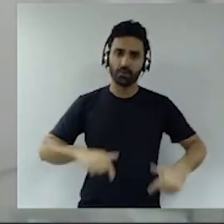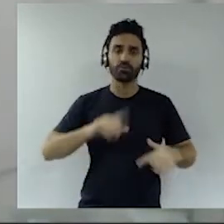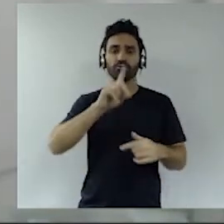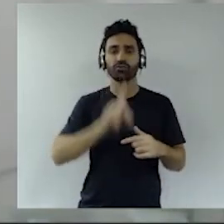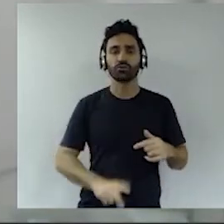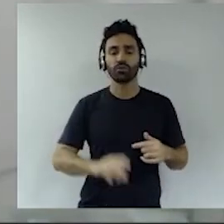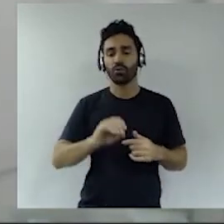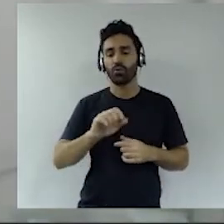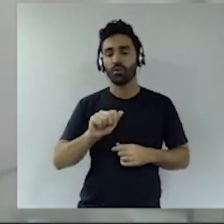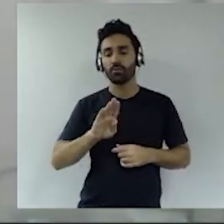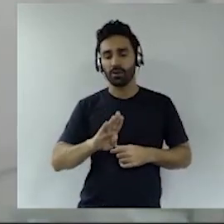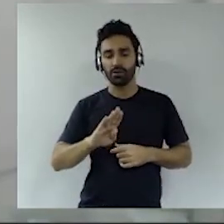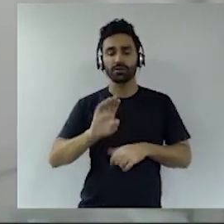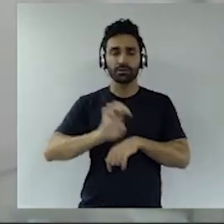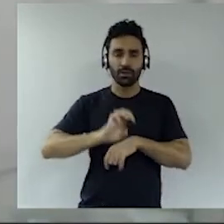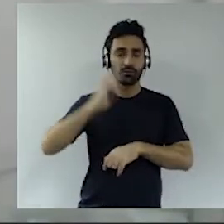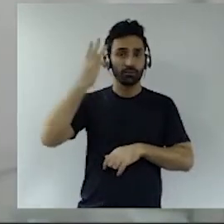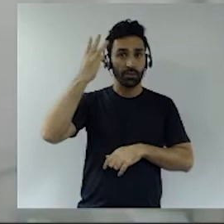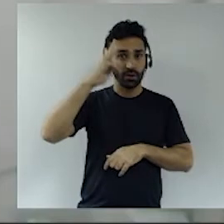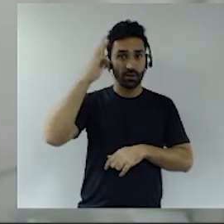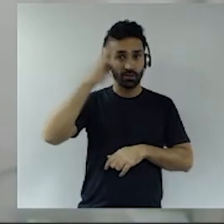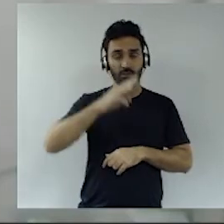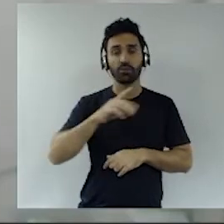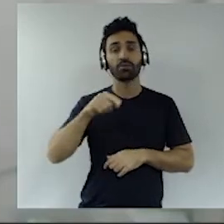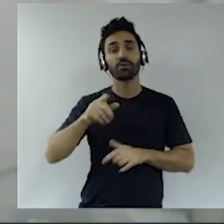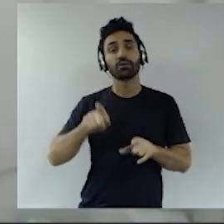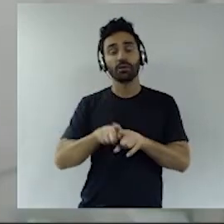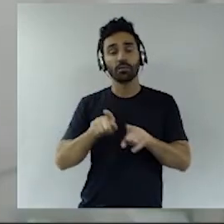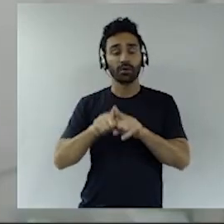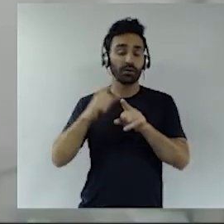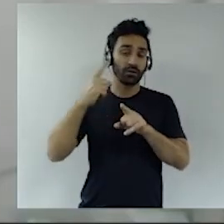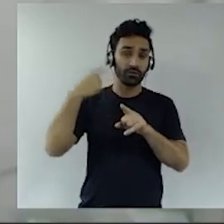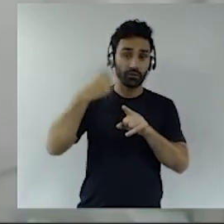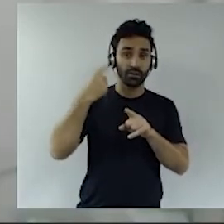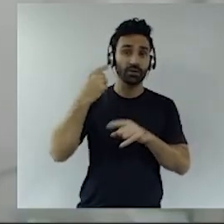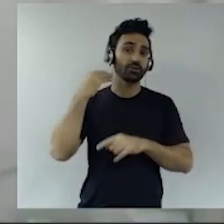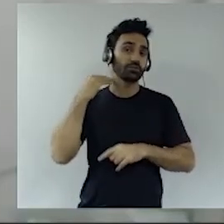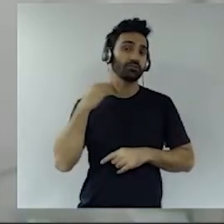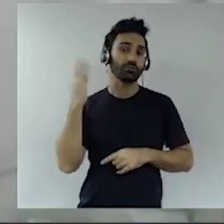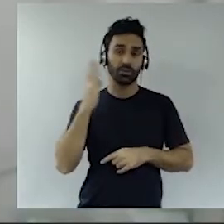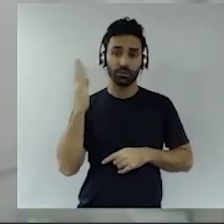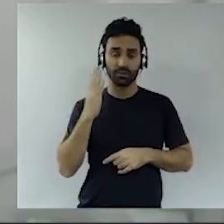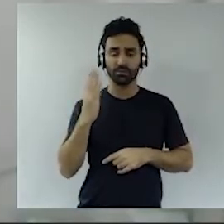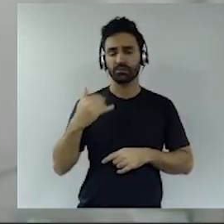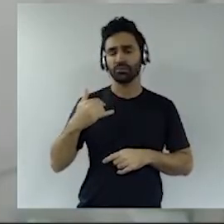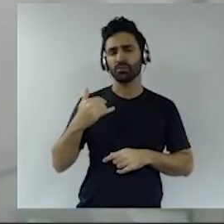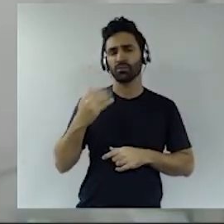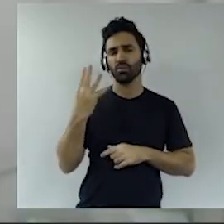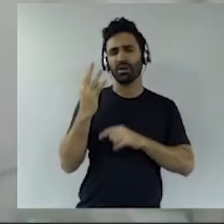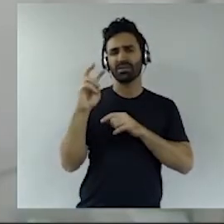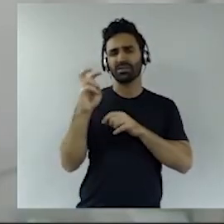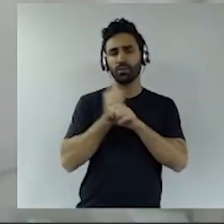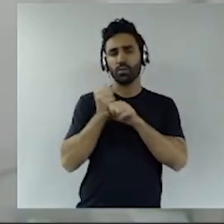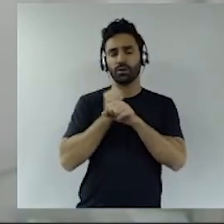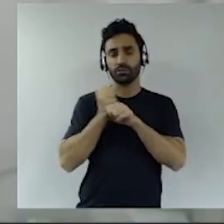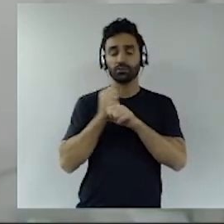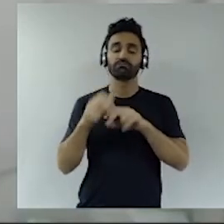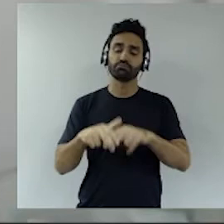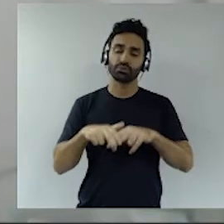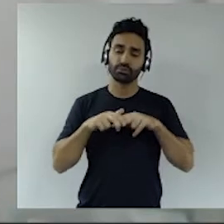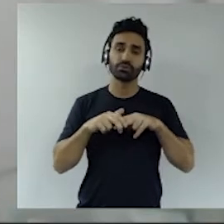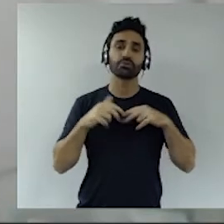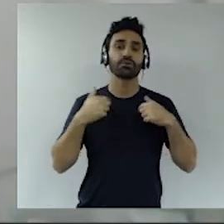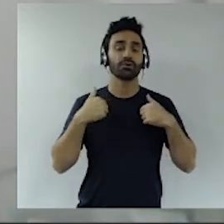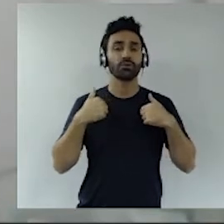da OAB Maranhão e foi advogado do Banco do Brasil por 45 anos. Portanto,